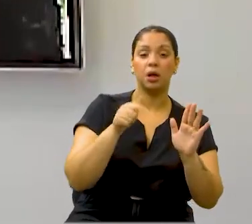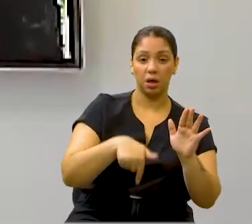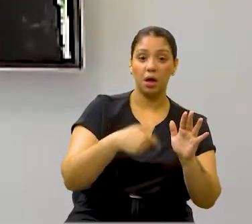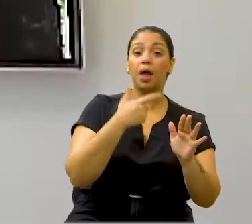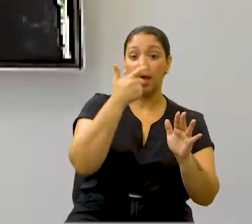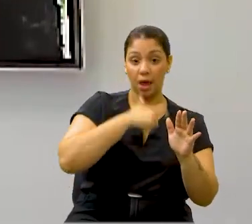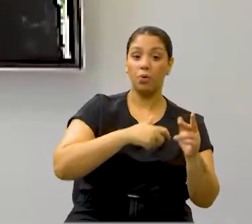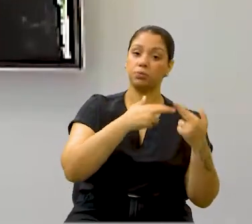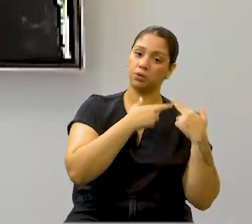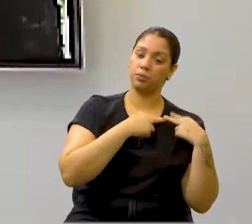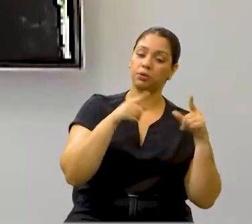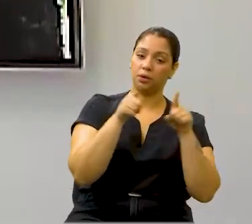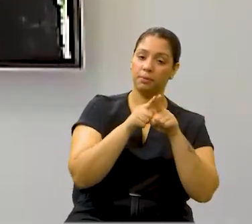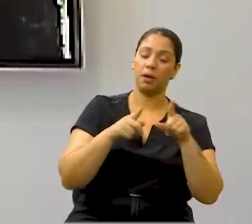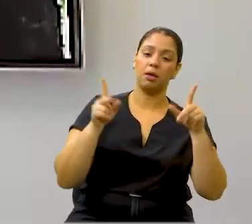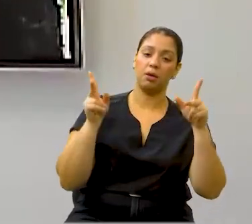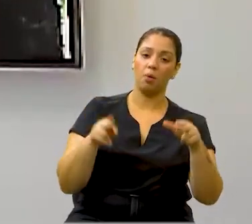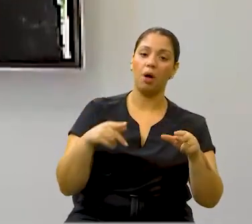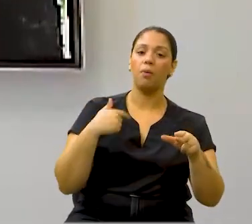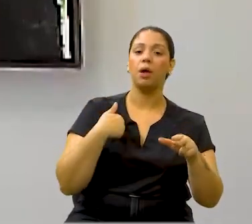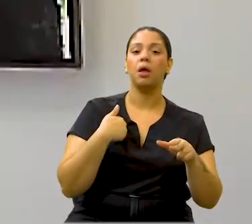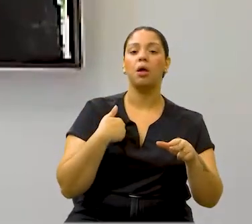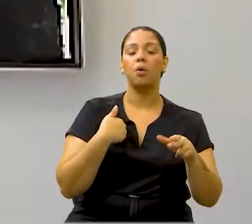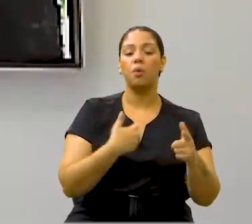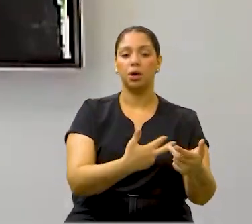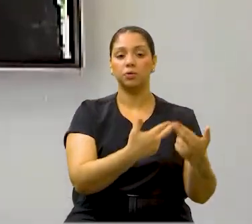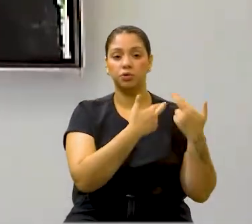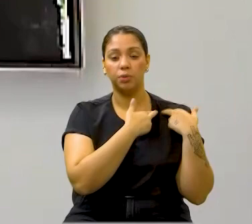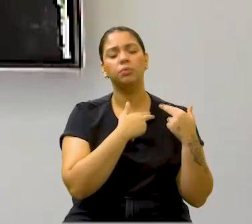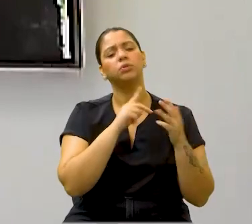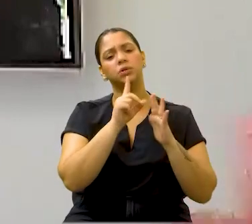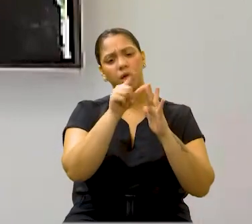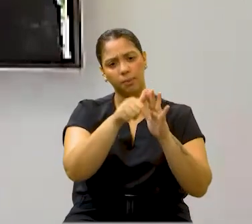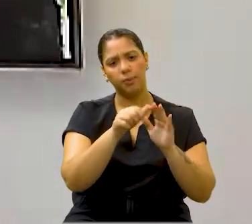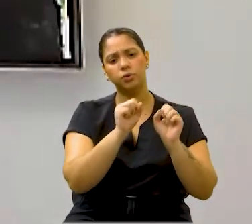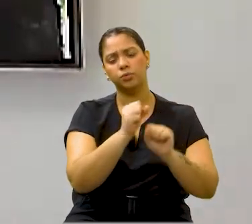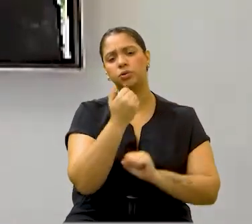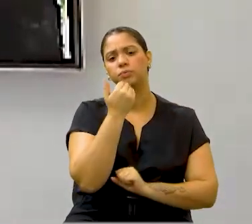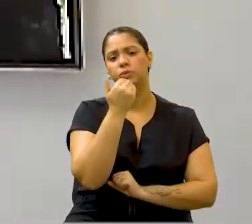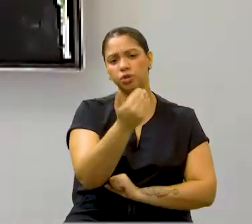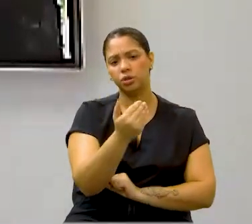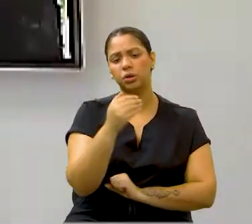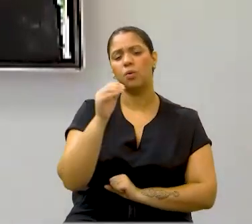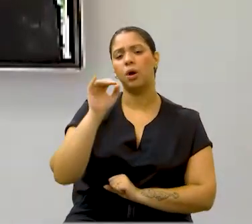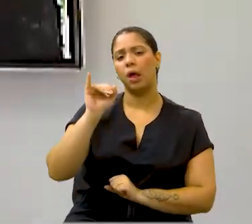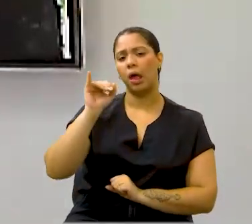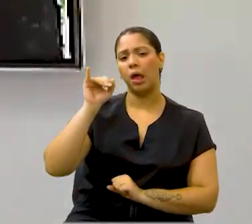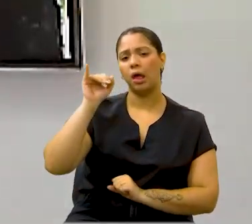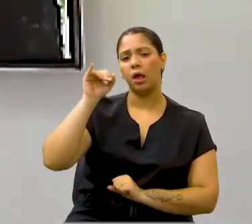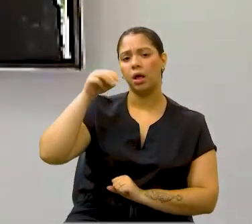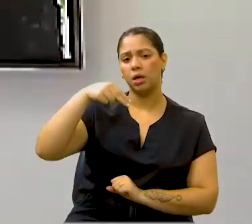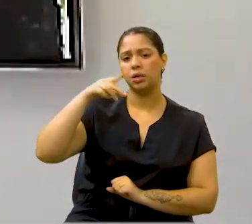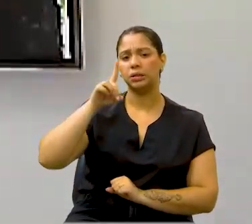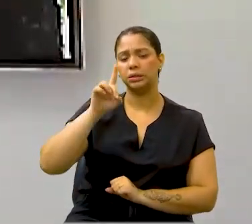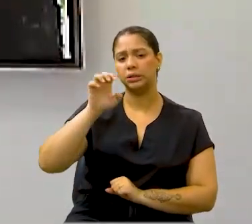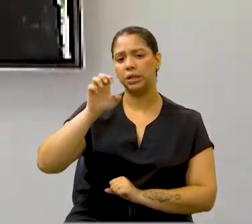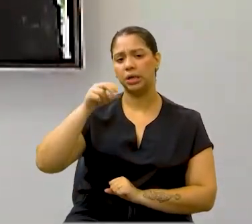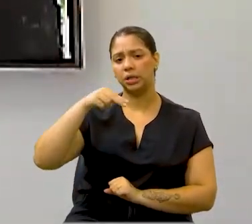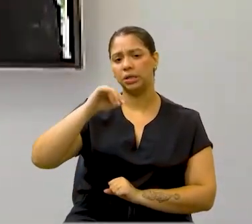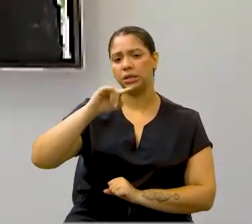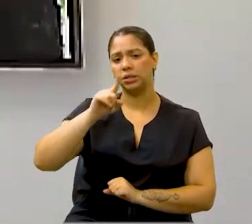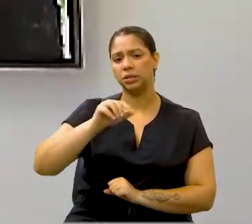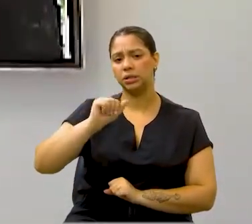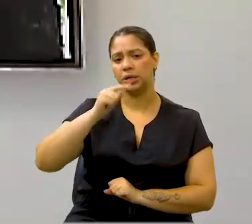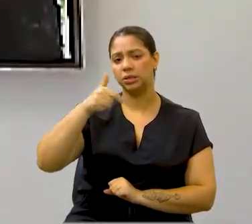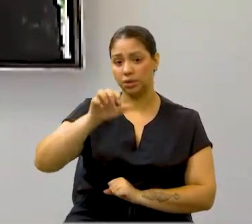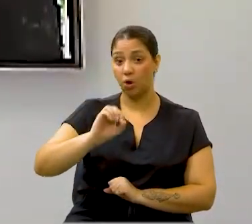eu também sou responsável por isso. Então, eu respondo no primeiro momento, posso até depois pedir, né, uma indenização pelo anterior